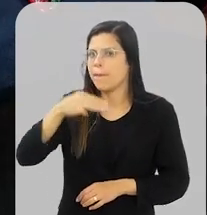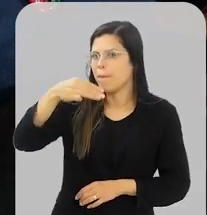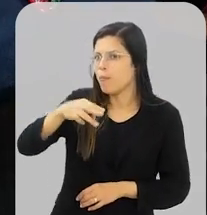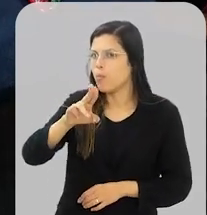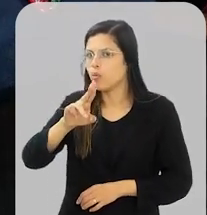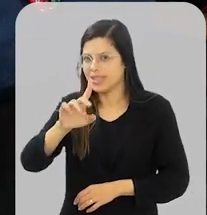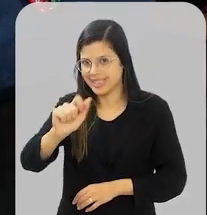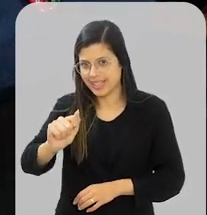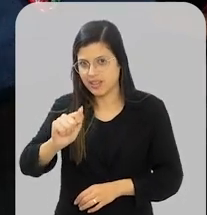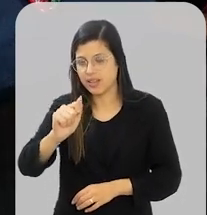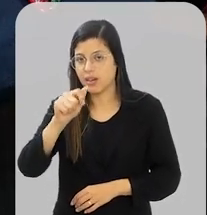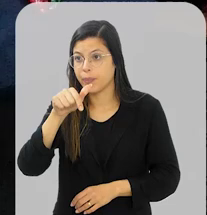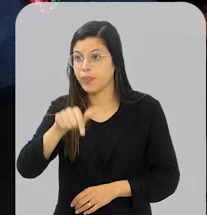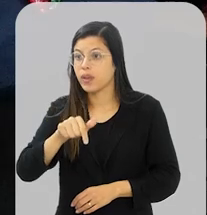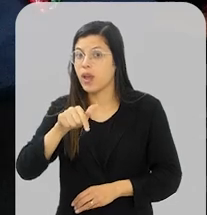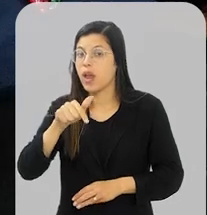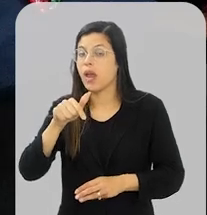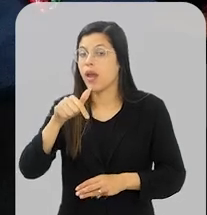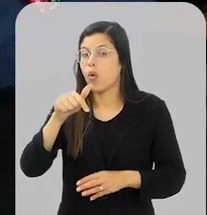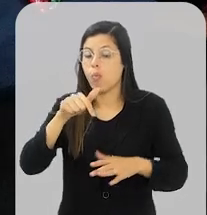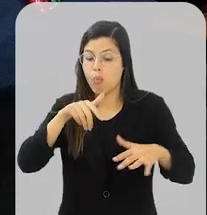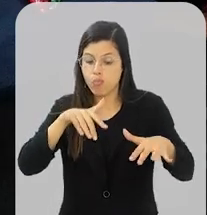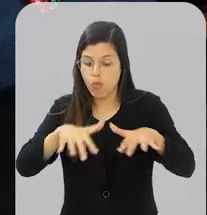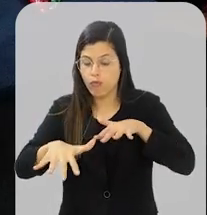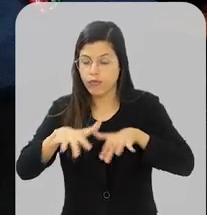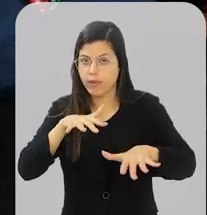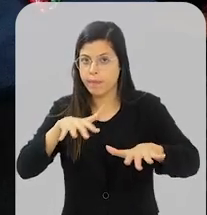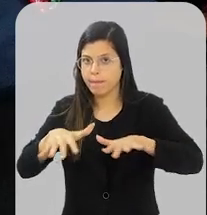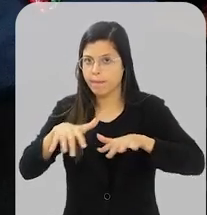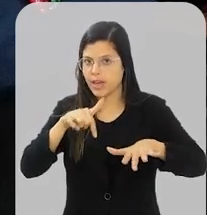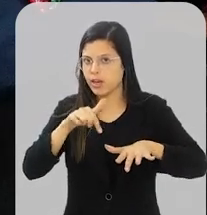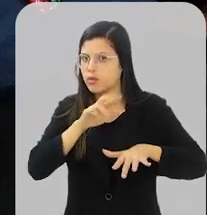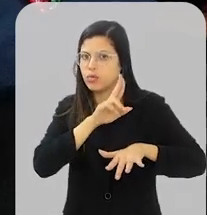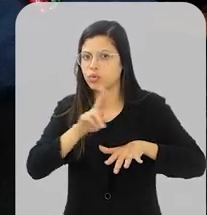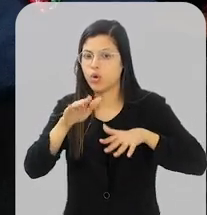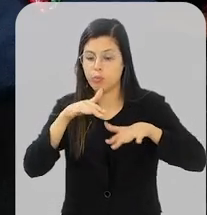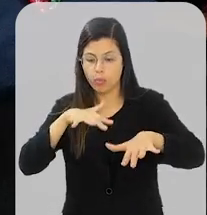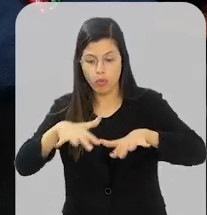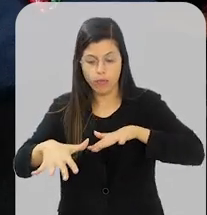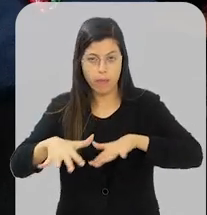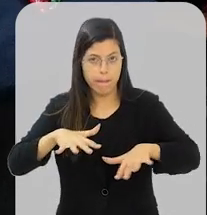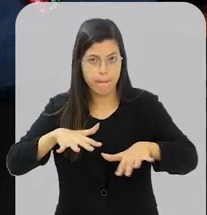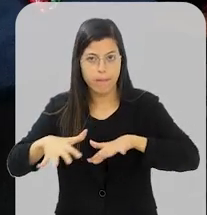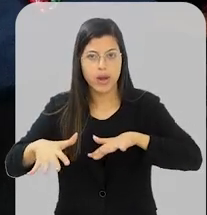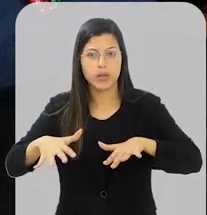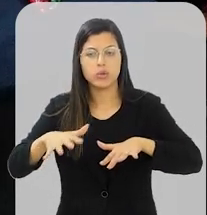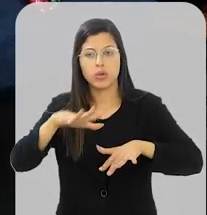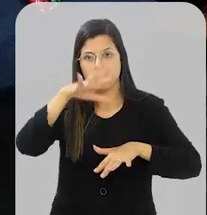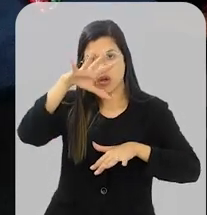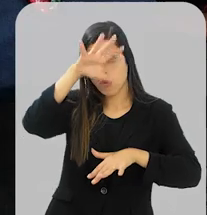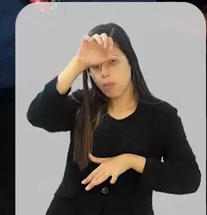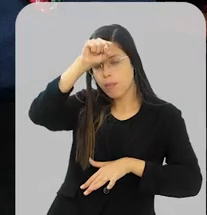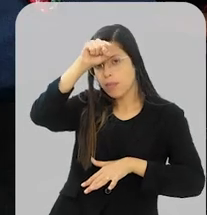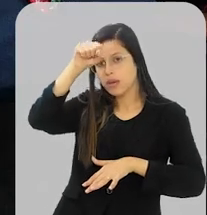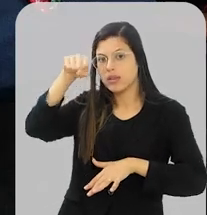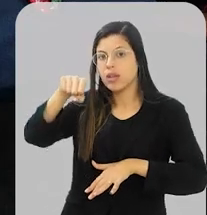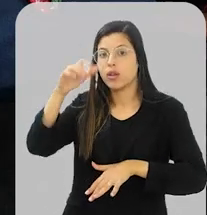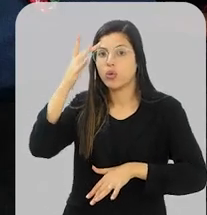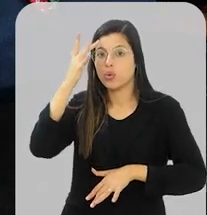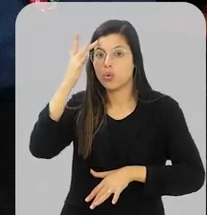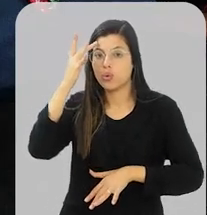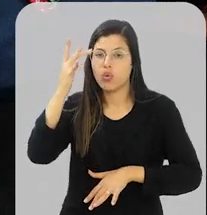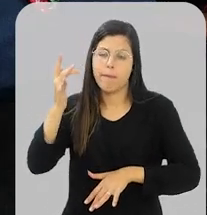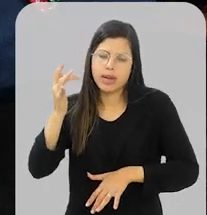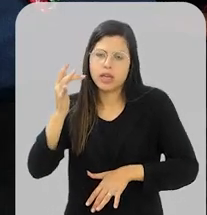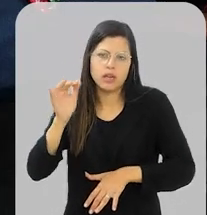Umbanda Muda, tá? Muda é um movimento... Chama-se Movimento da Umbanda